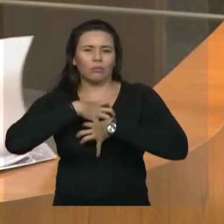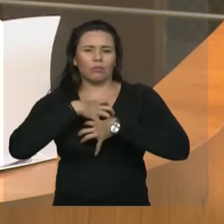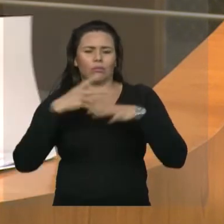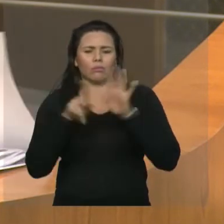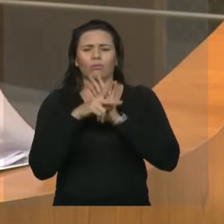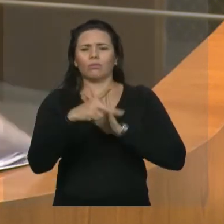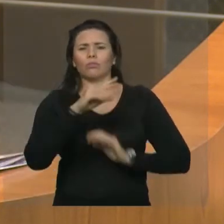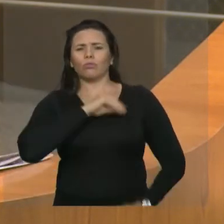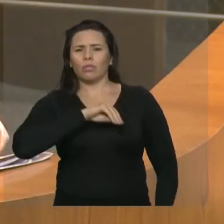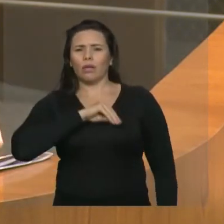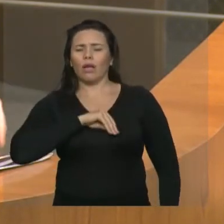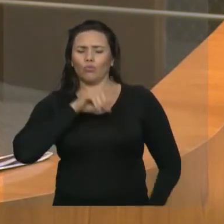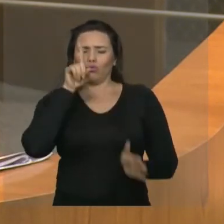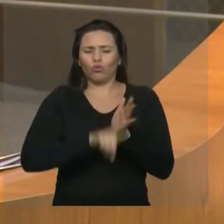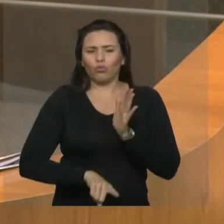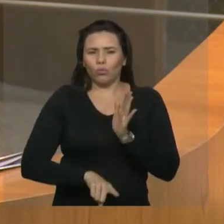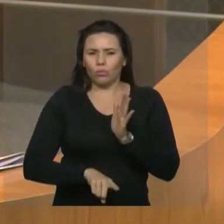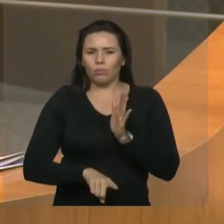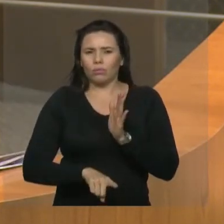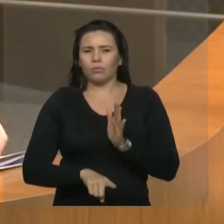Dino vai continuar mandando tweet lá para